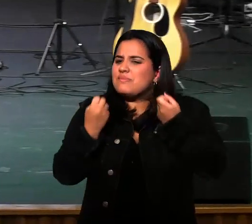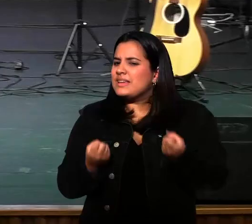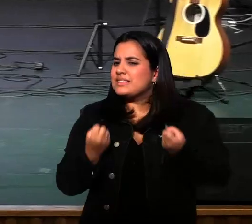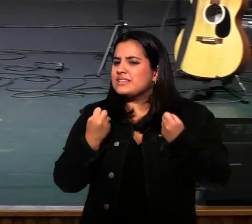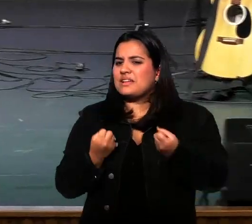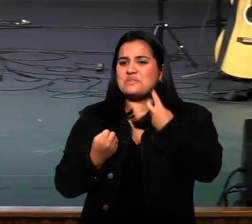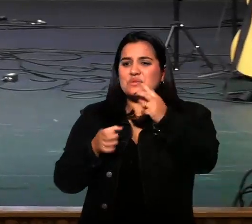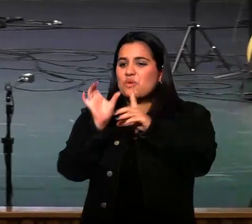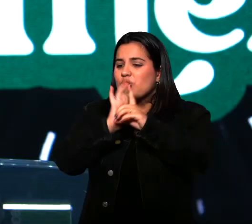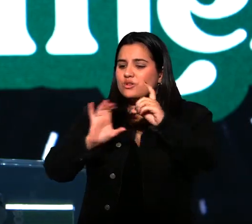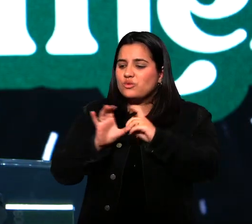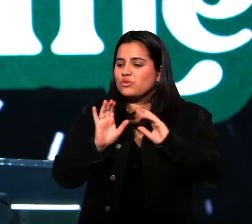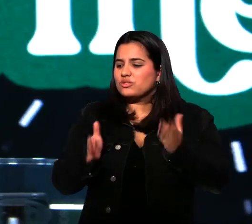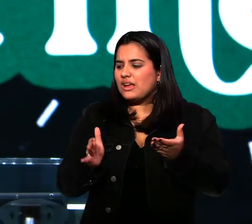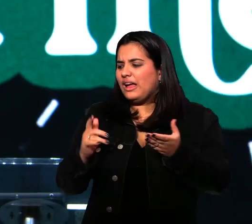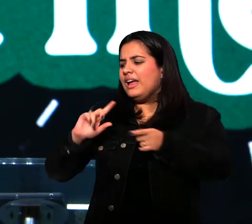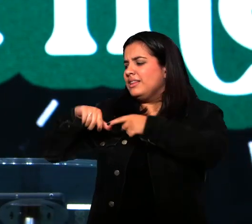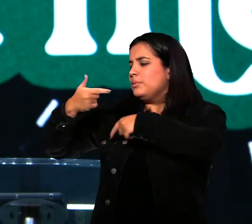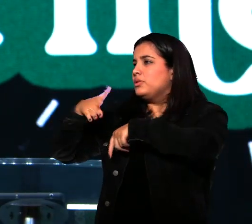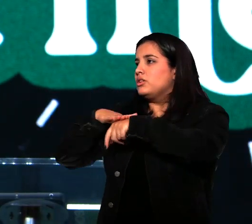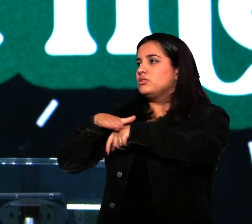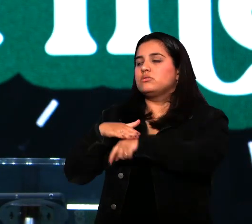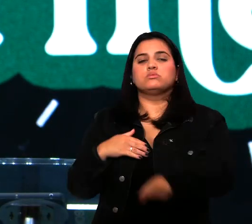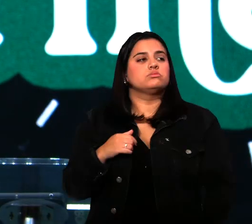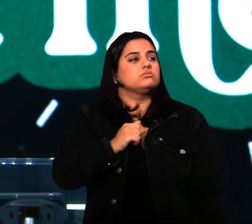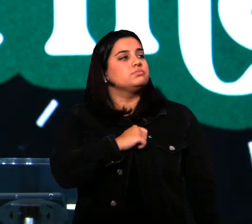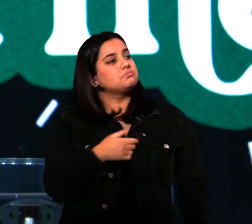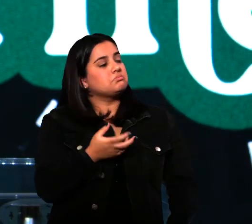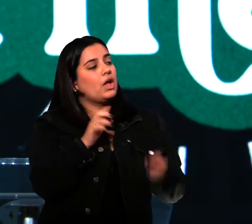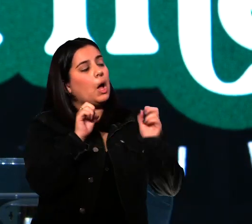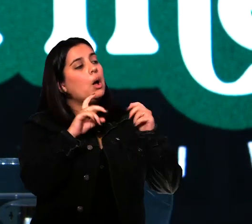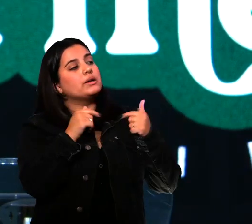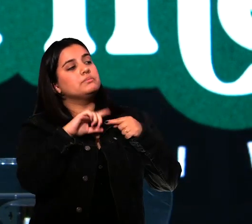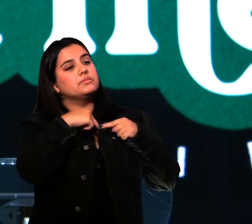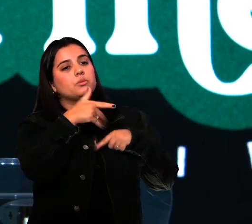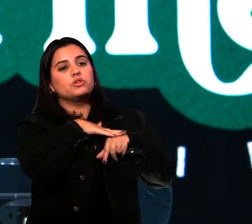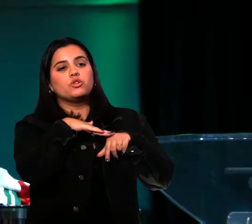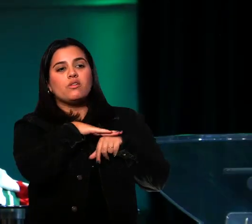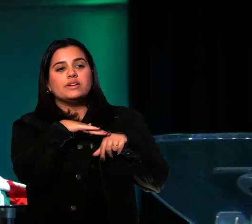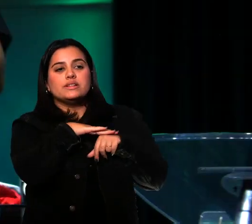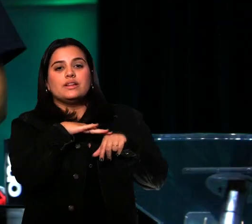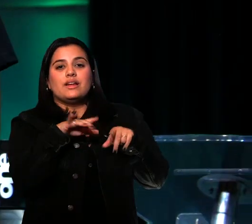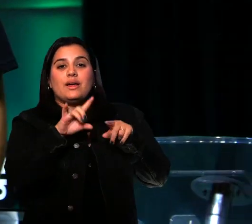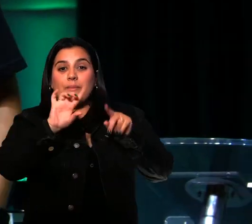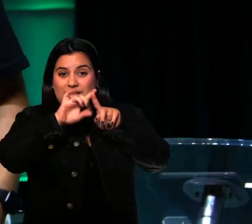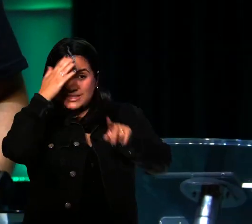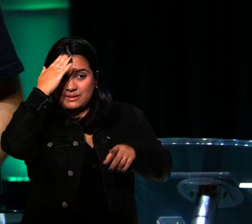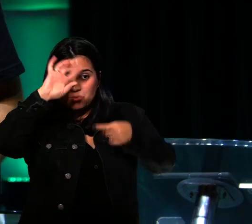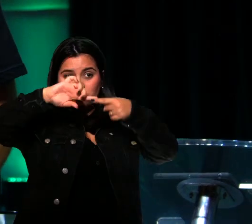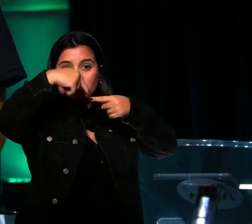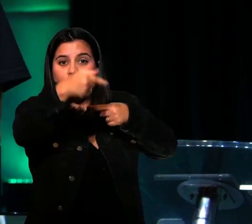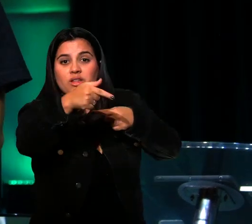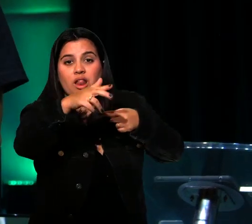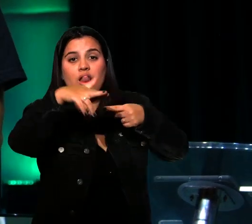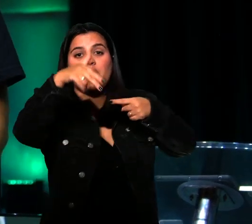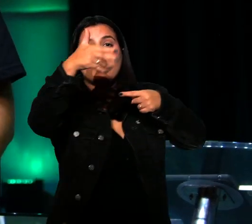gente depois, tal. Vamos falar depois? Ela, tá bom, a gente fala depois. Sabe qual é o problema? O depois nunca chega.